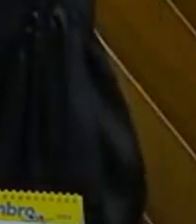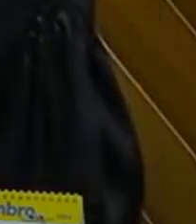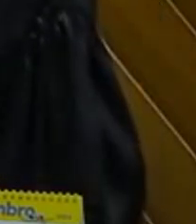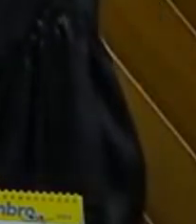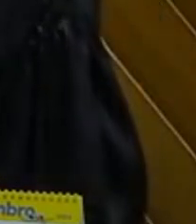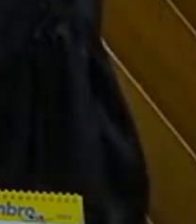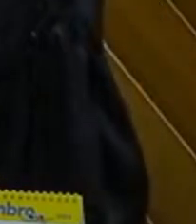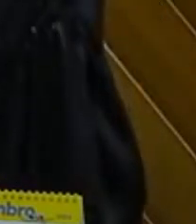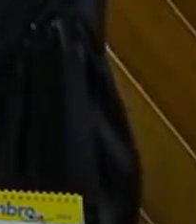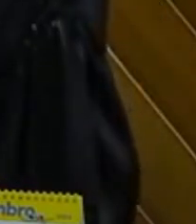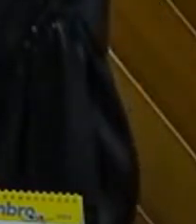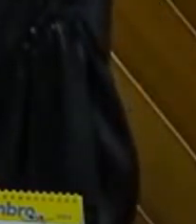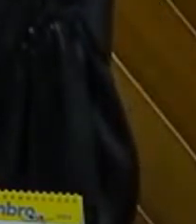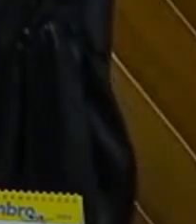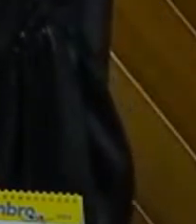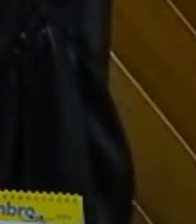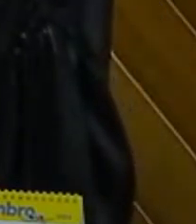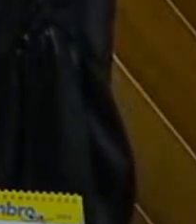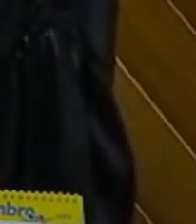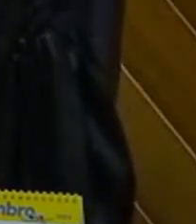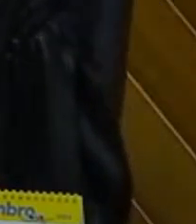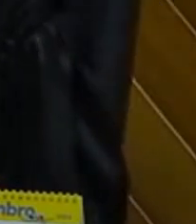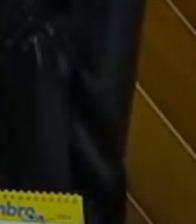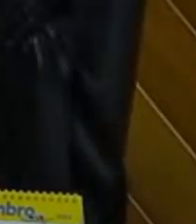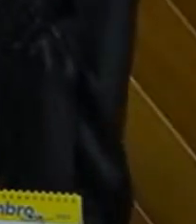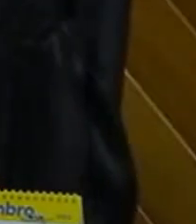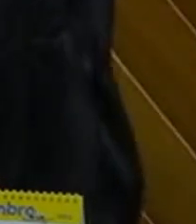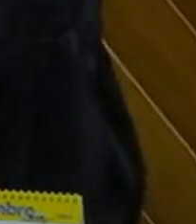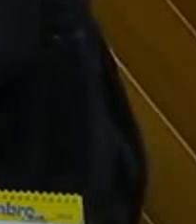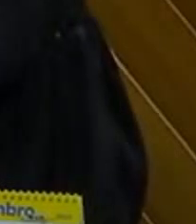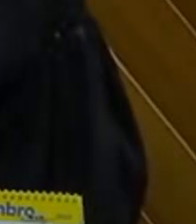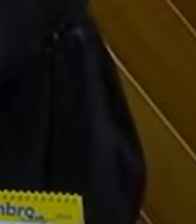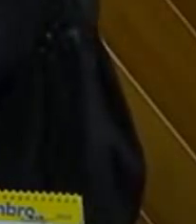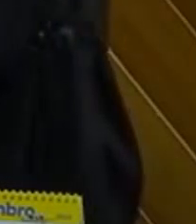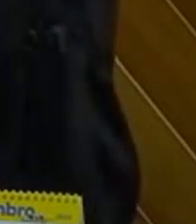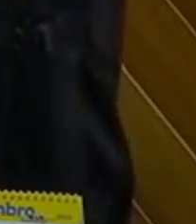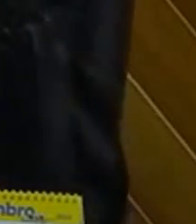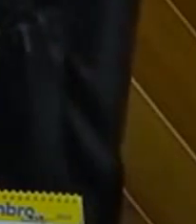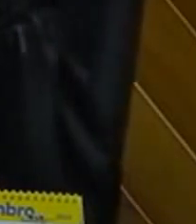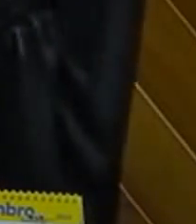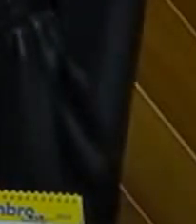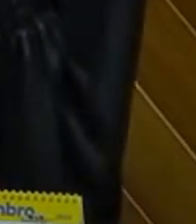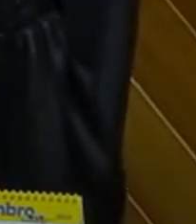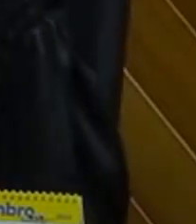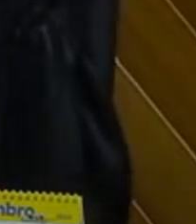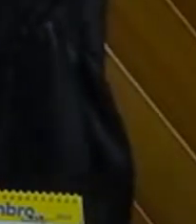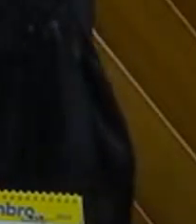foram extraídos esses embargos, eu observei que realmente há uma